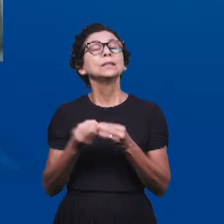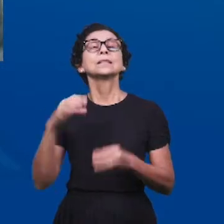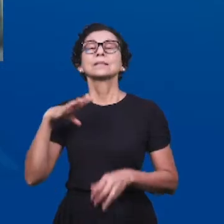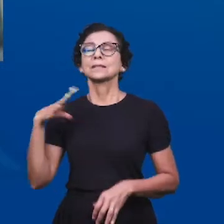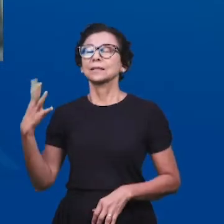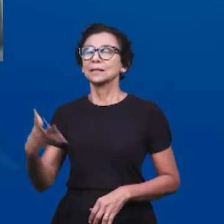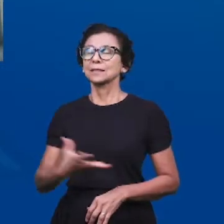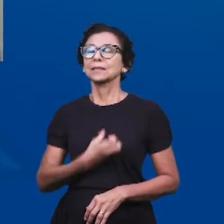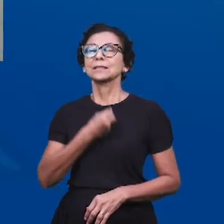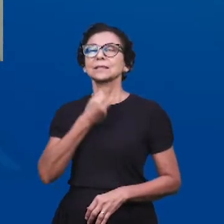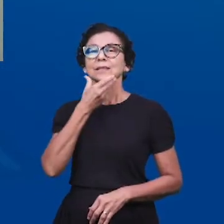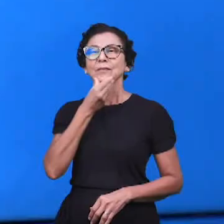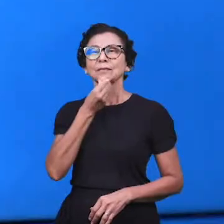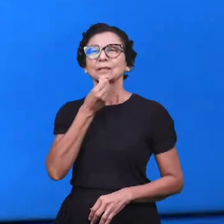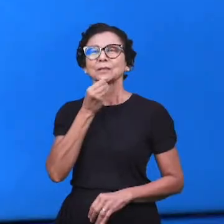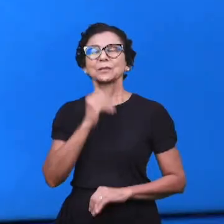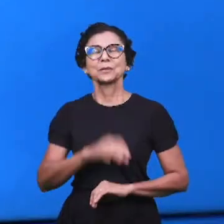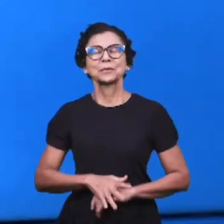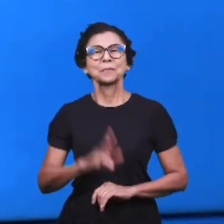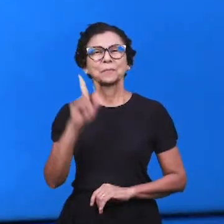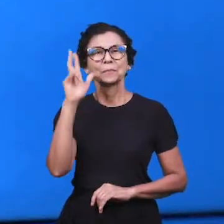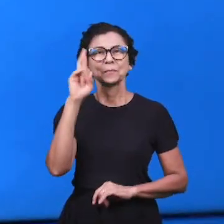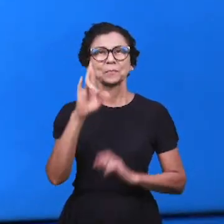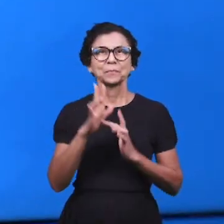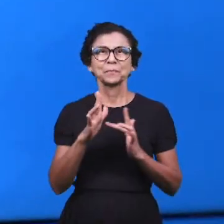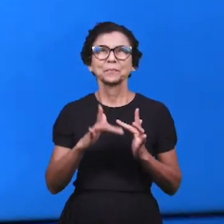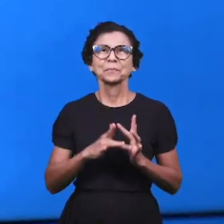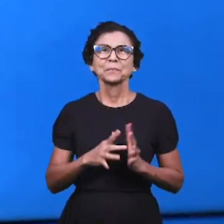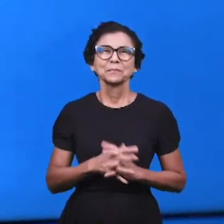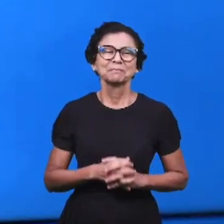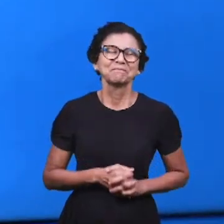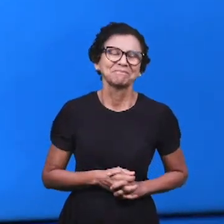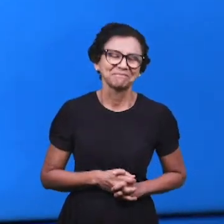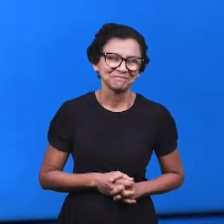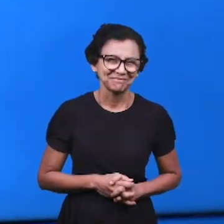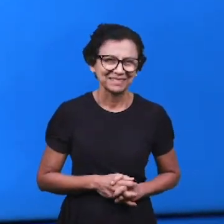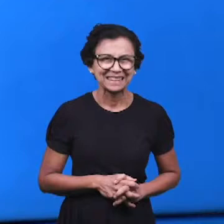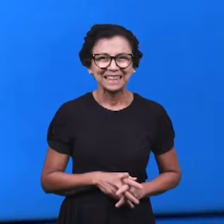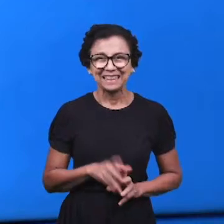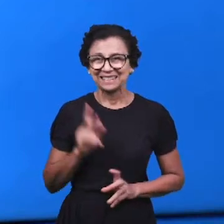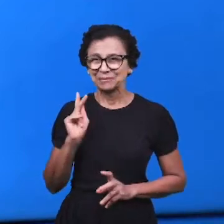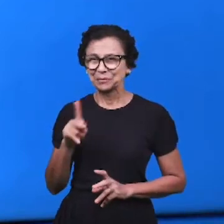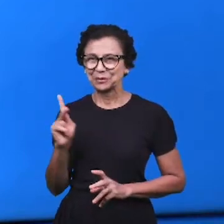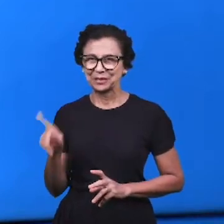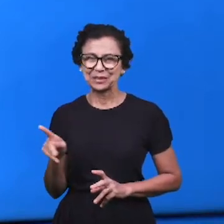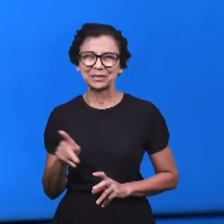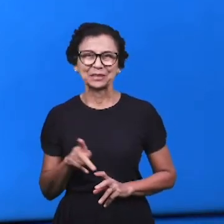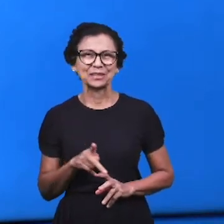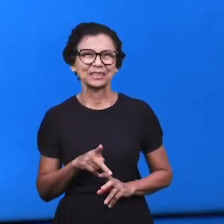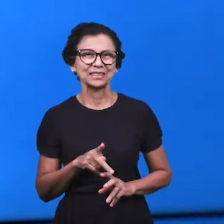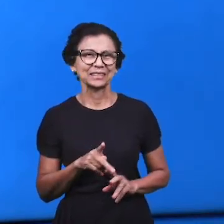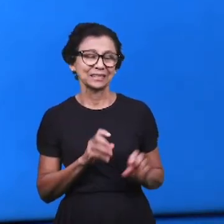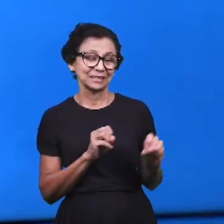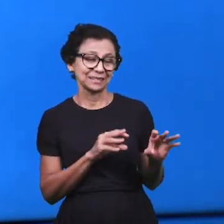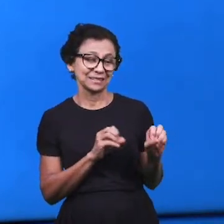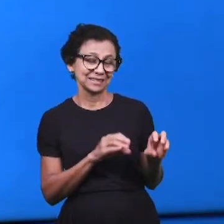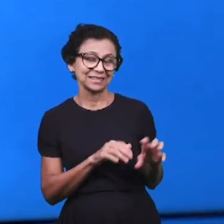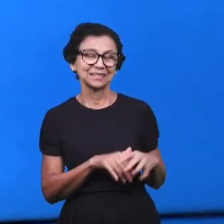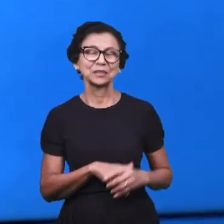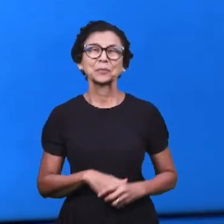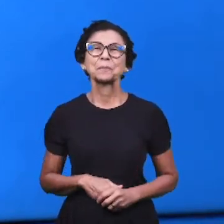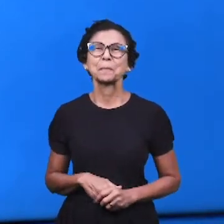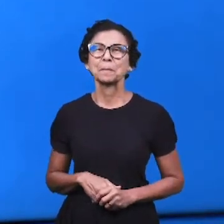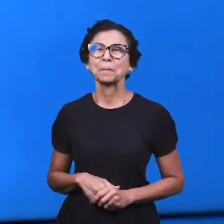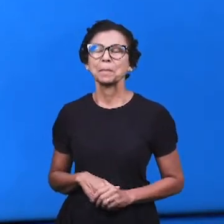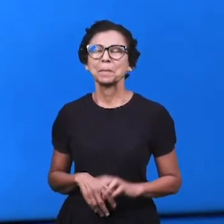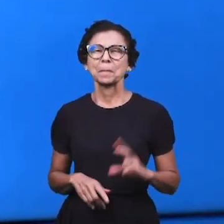Salvador. A paz, Senhor Jesus. Amém, Davi. Um verdadeiro professor do seu irmãozinho, né, do João. Que maravilha isso, né? Os textos